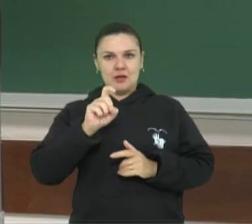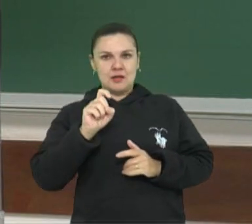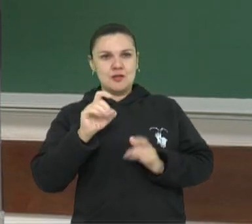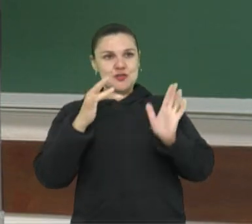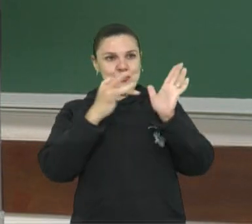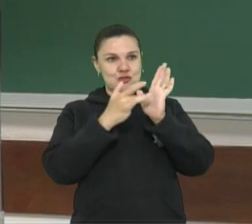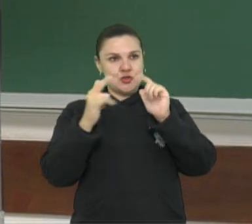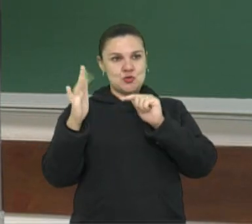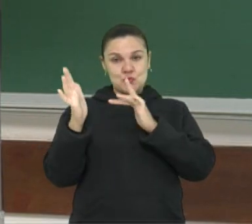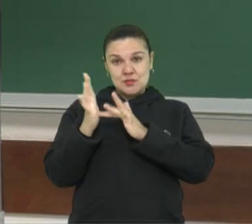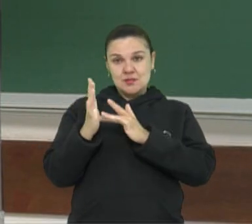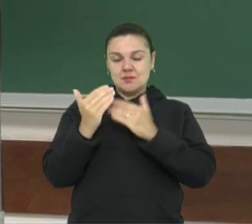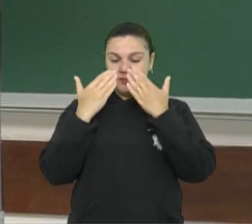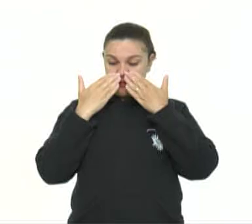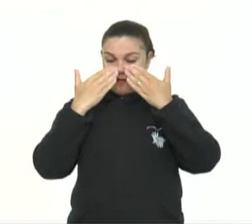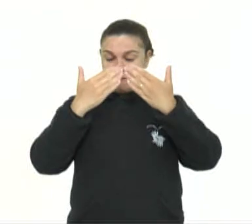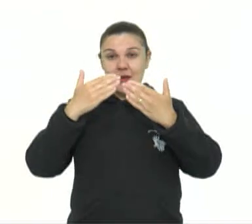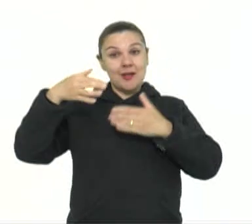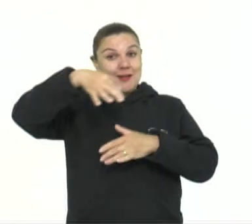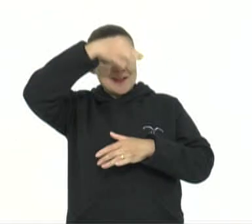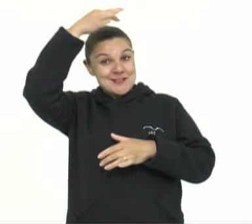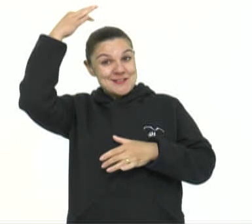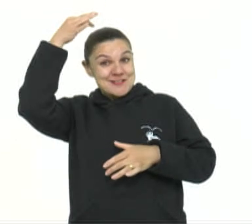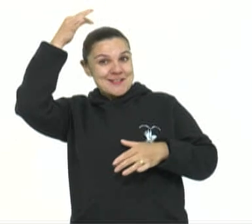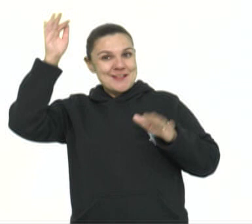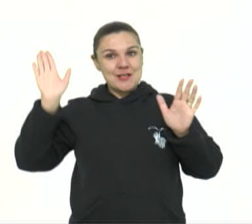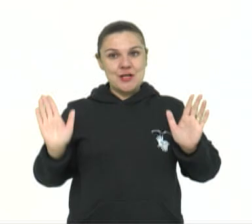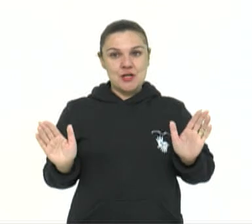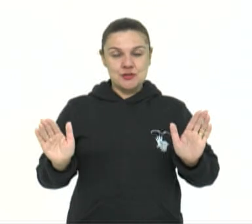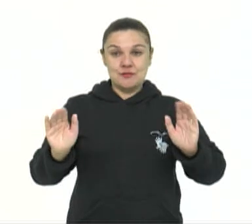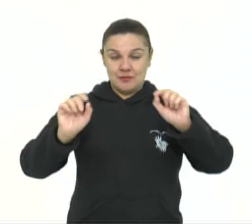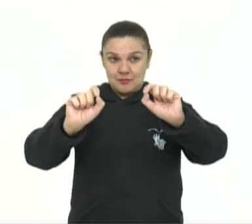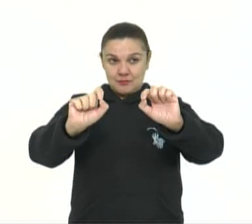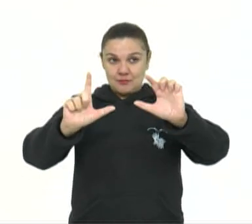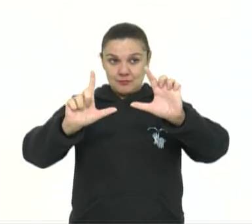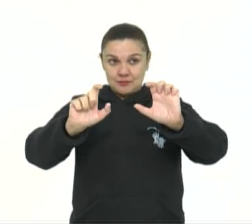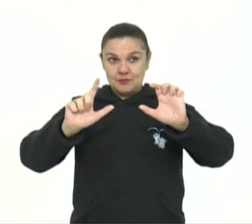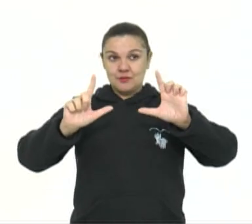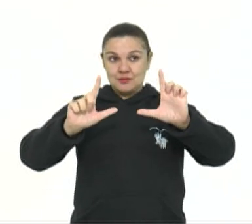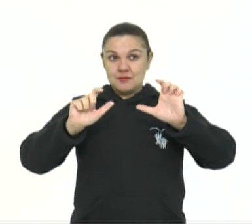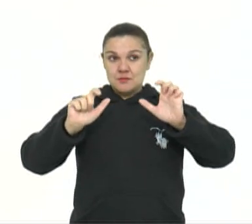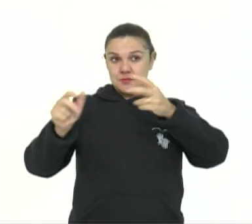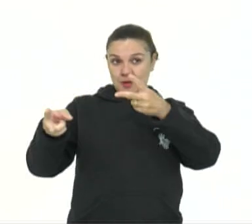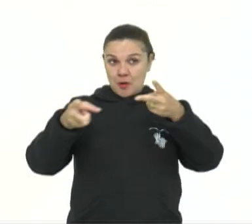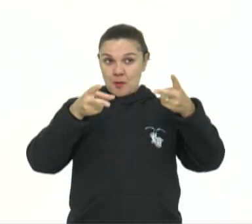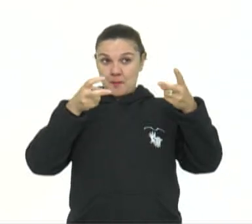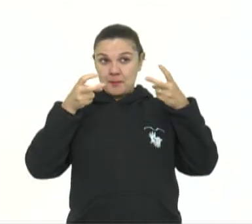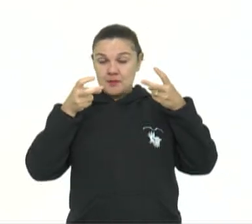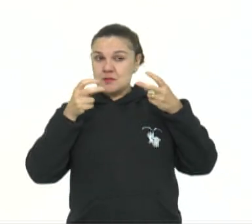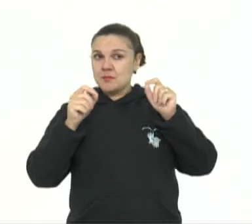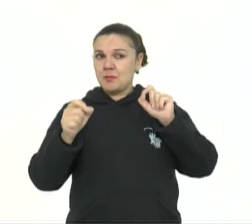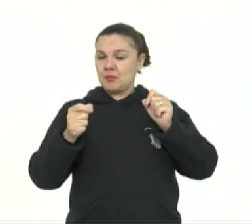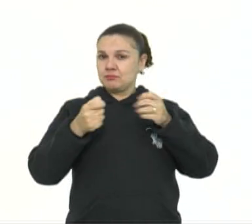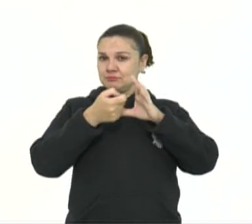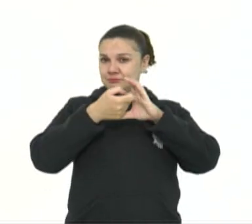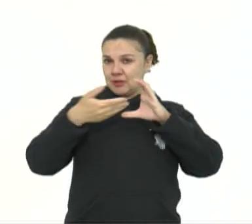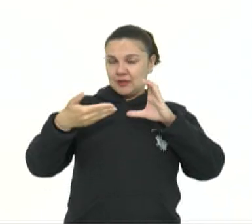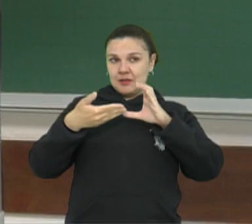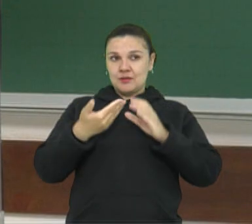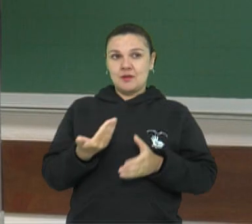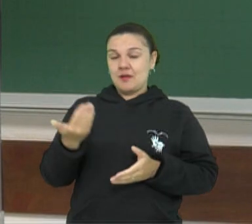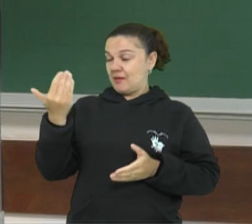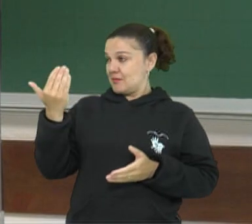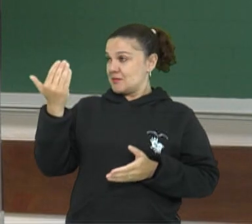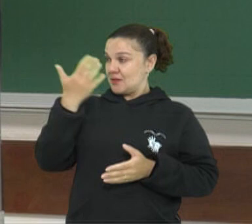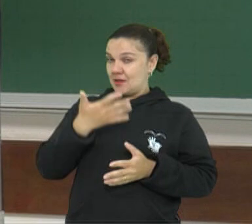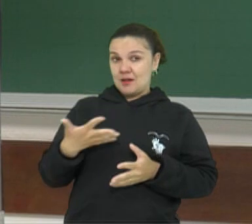primeiro plano, anjinhos, e aí quando você vai dando o zoom na imagem, você vai percebendo os detalhes, né? Esse é o